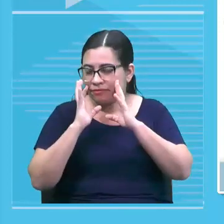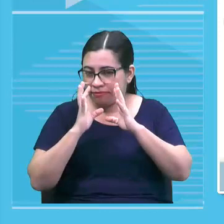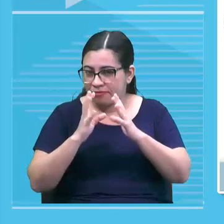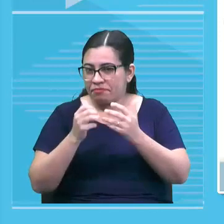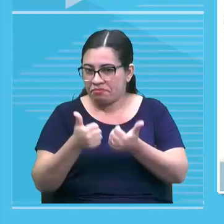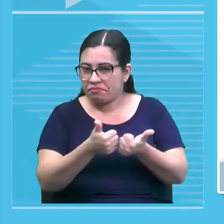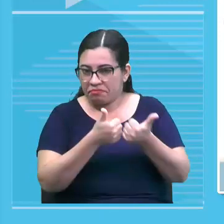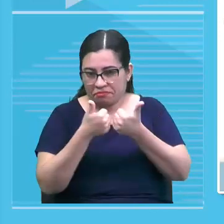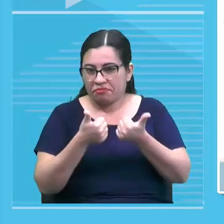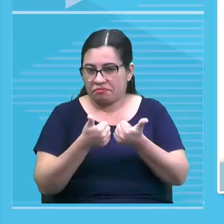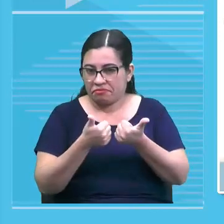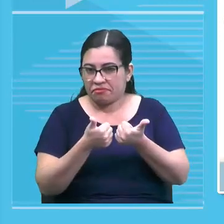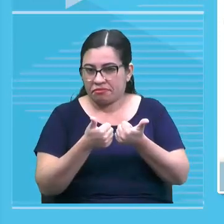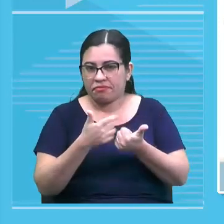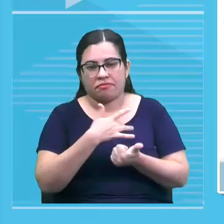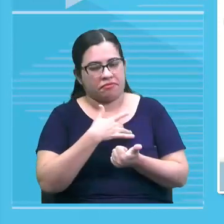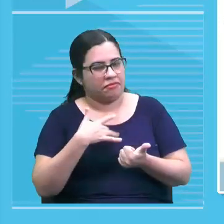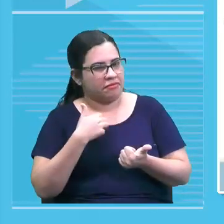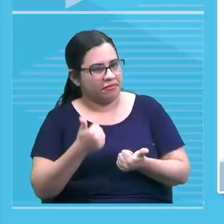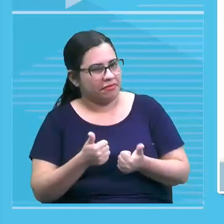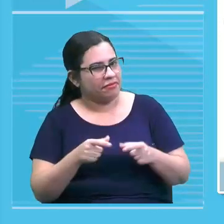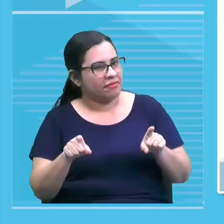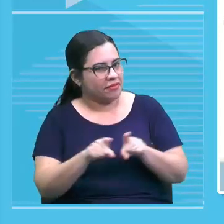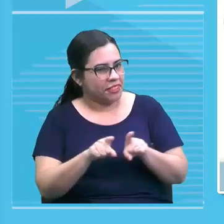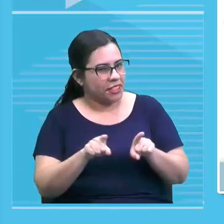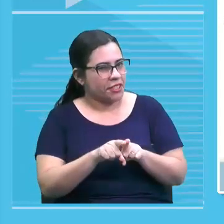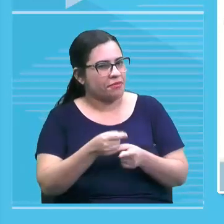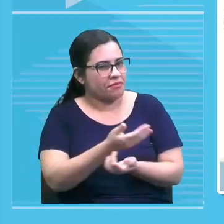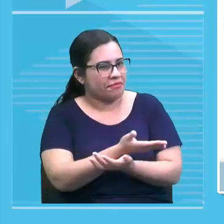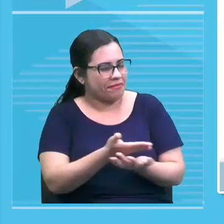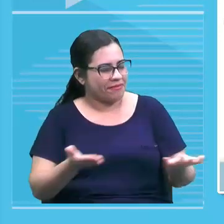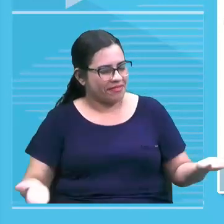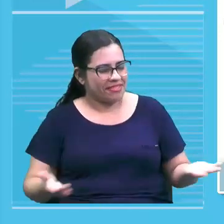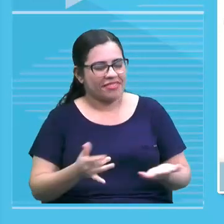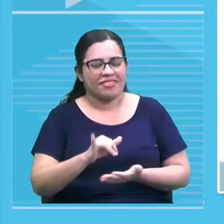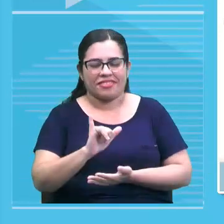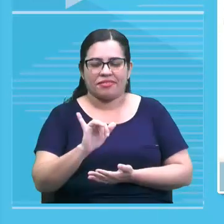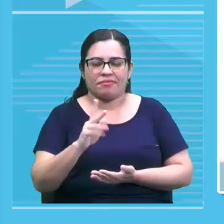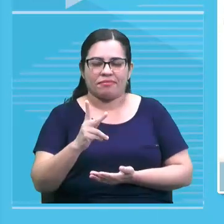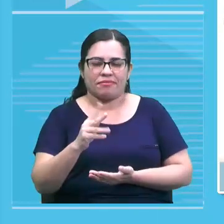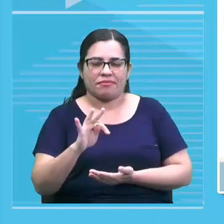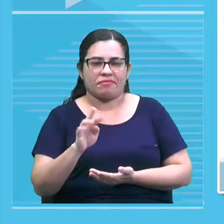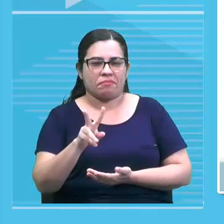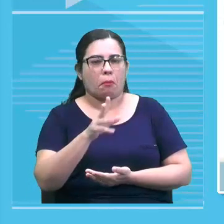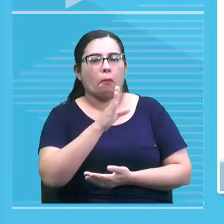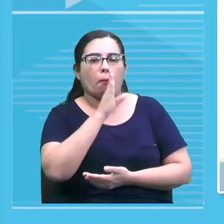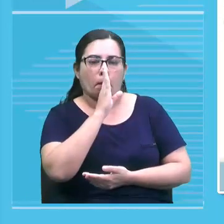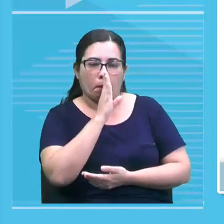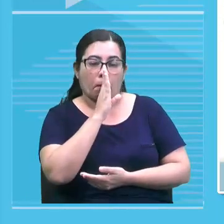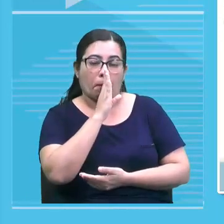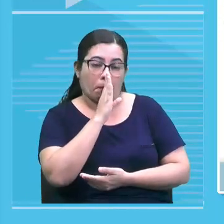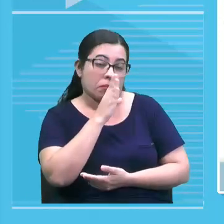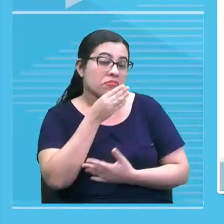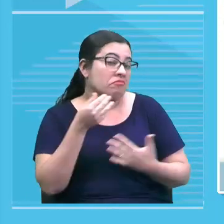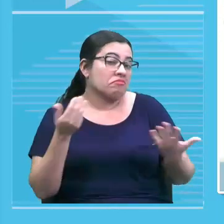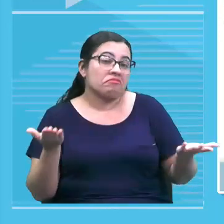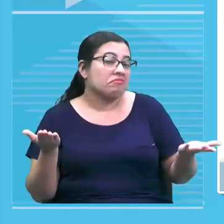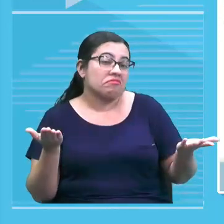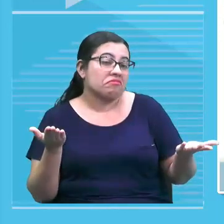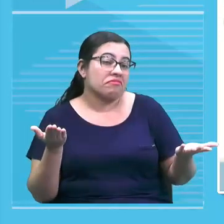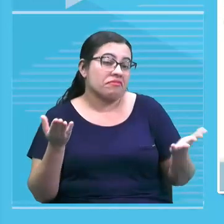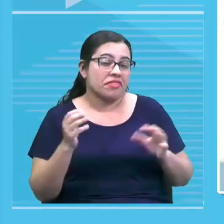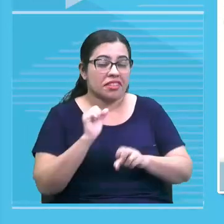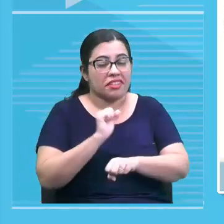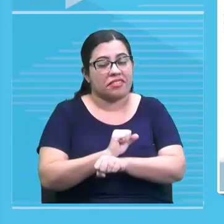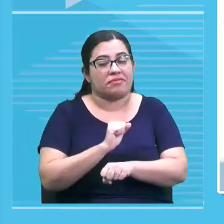com a gente os meus queridos do IPTV estão calados hoje né E aí cadê a